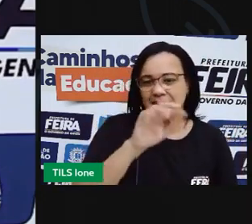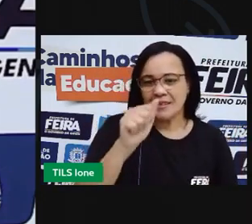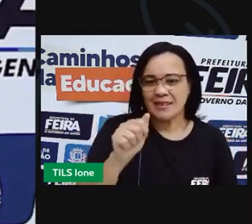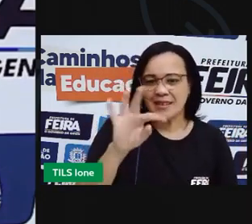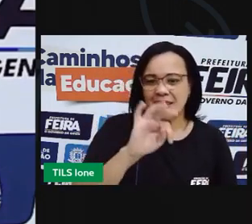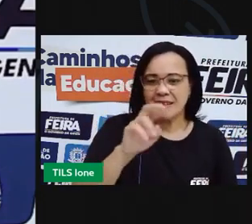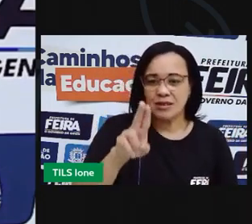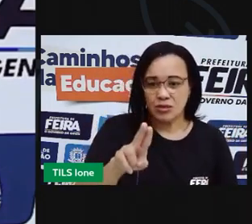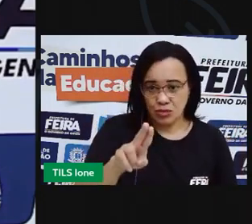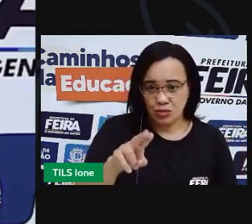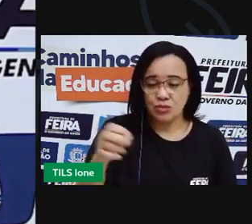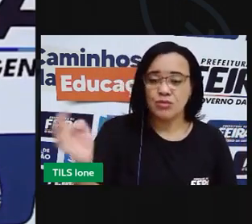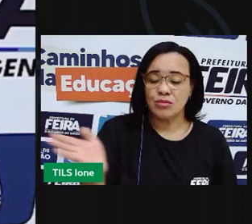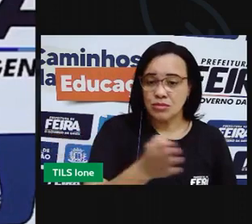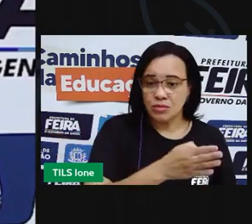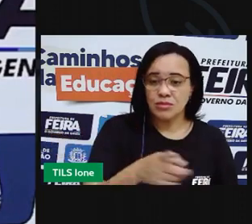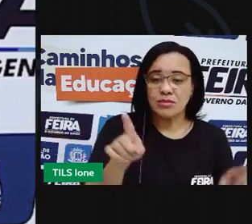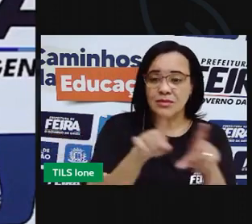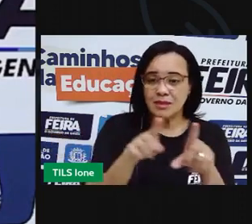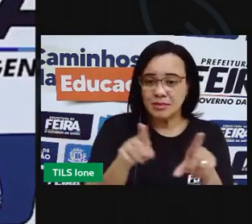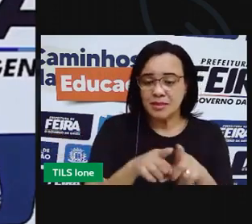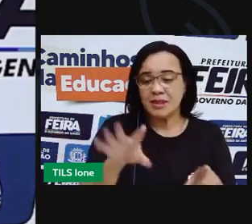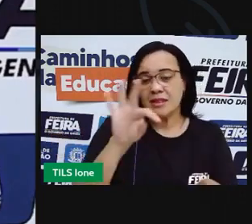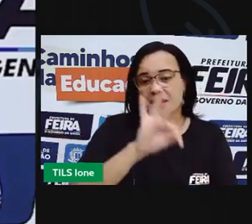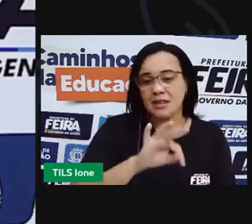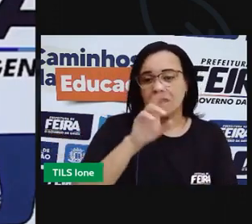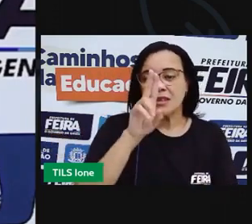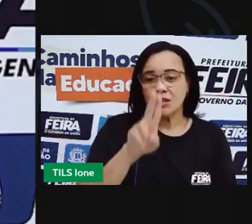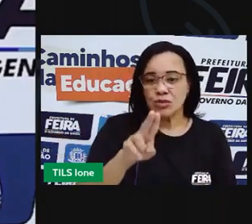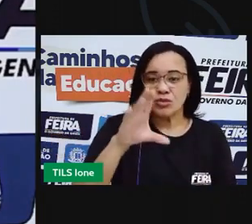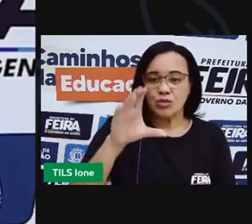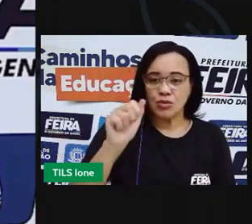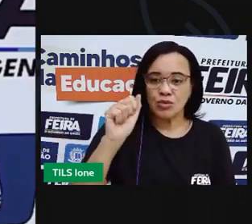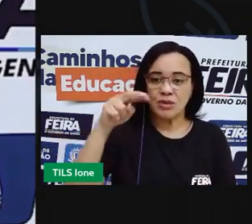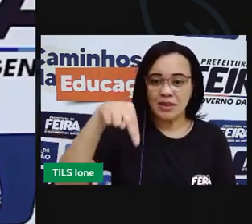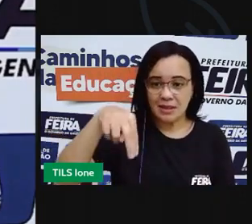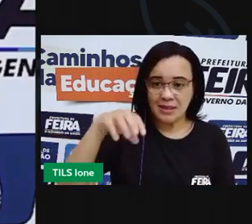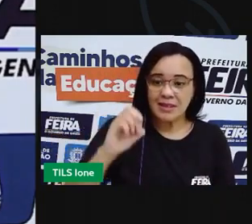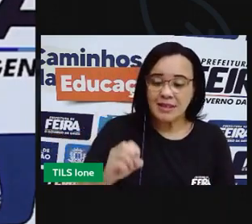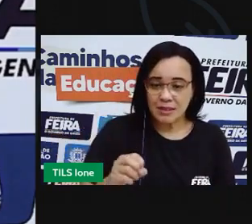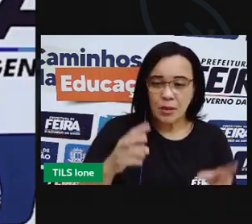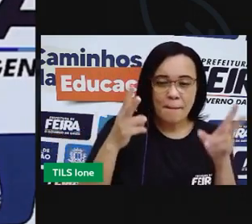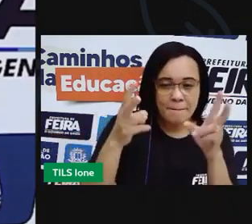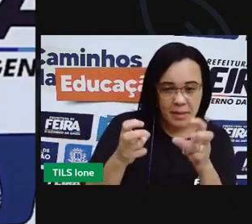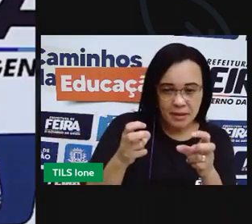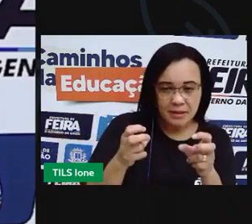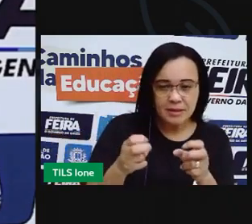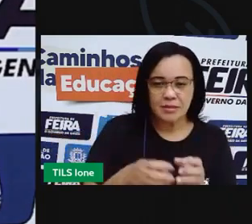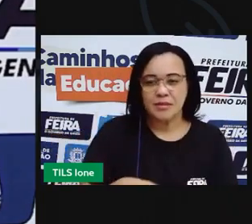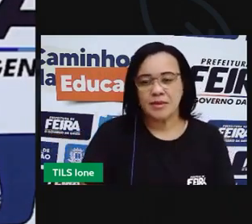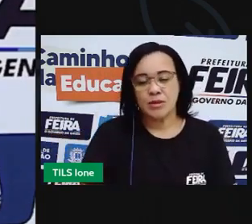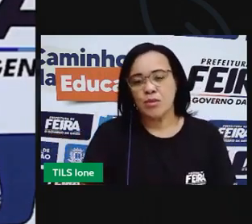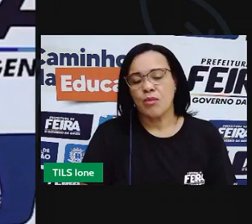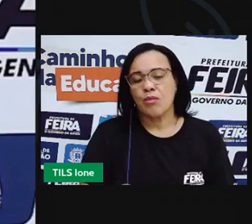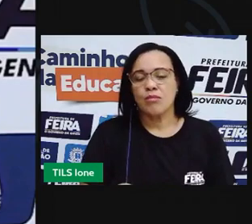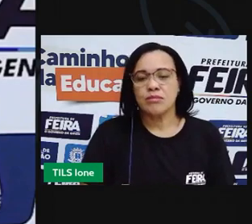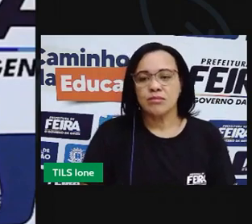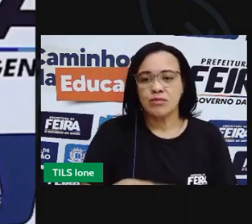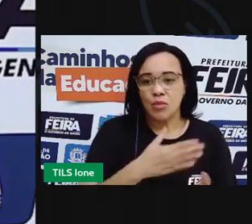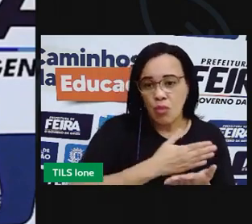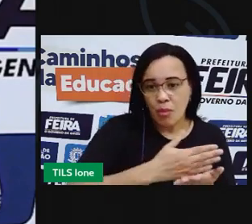sílaba final da palavra tatu estava presente no início da palavra ficando.